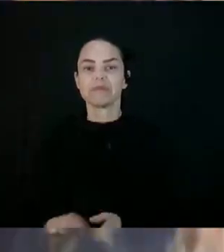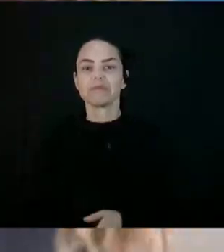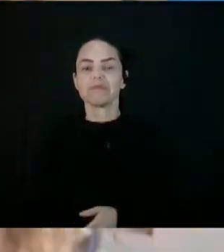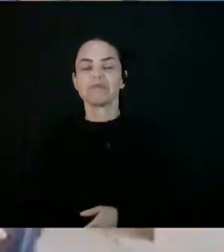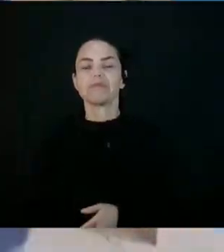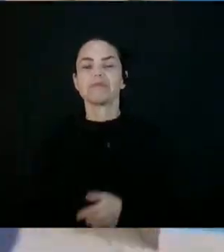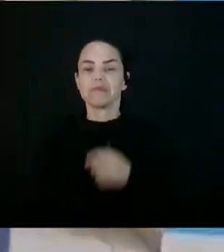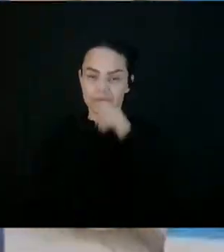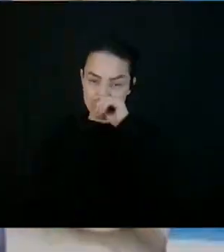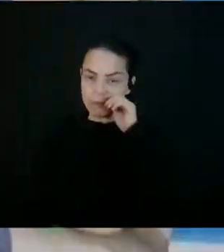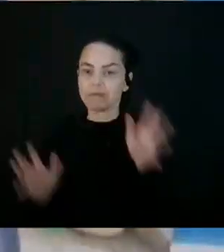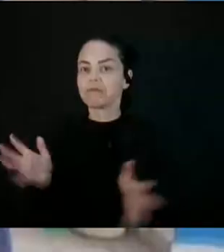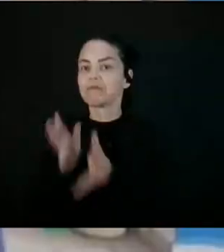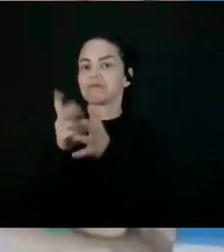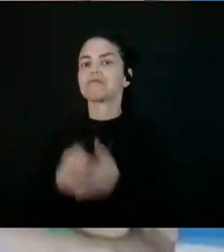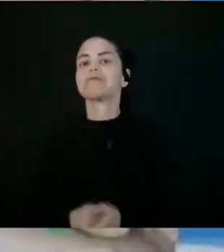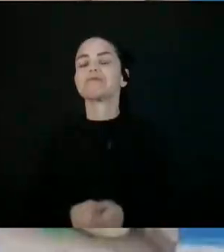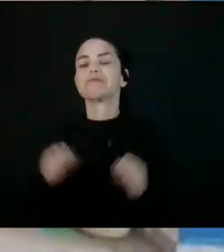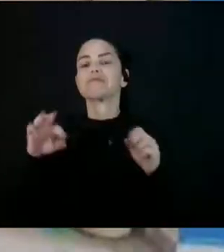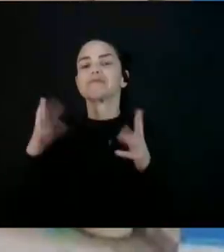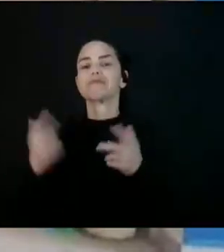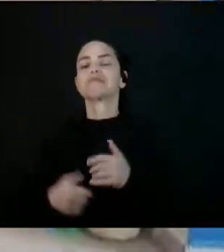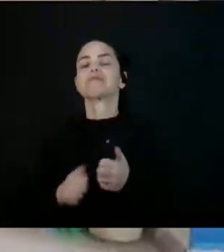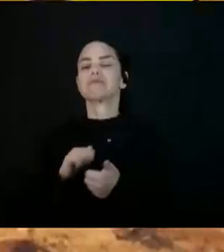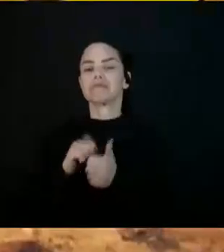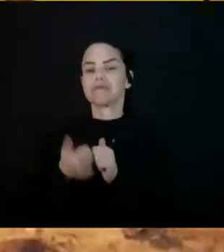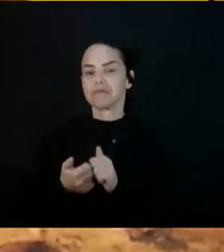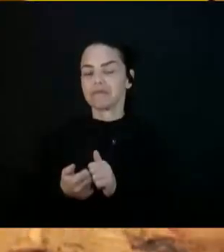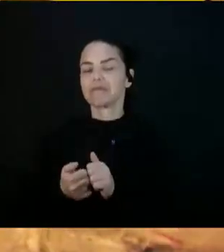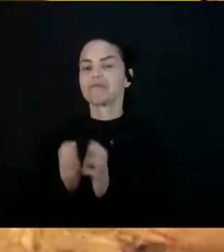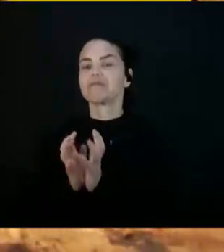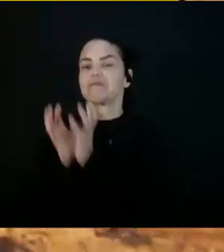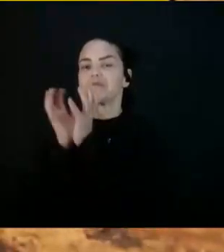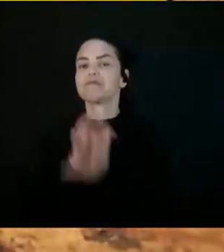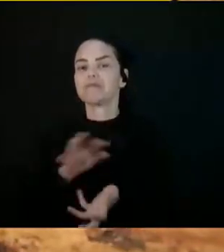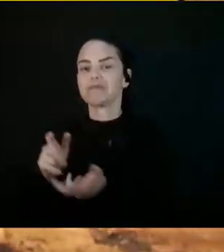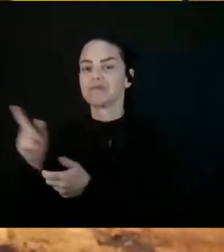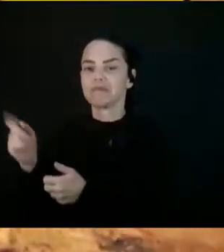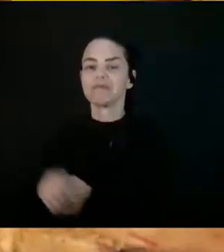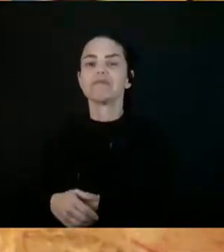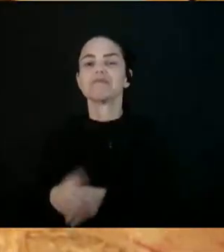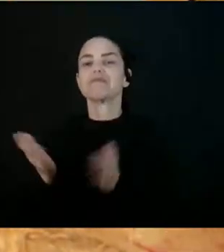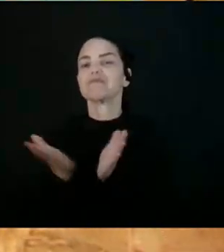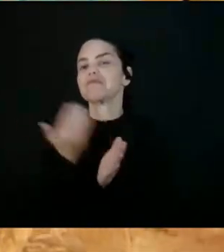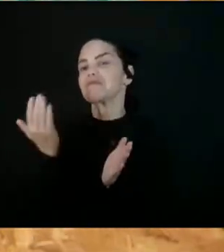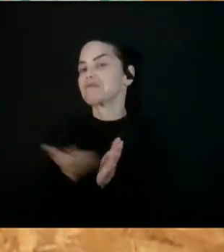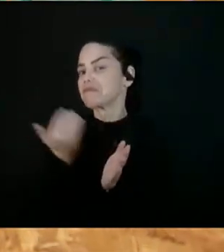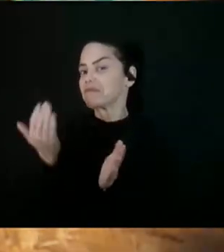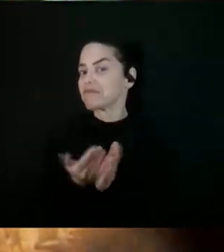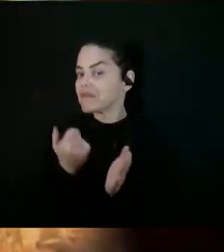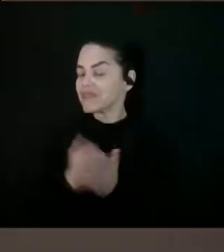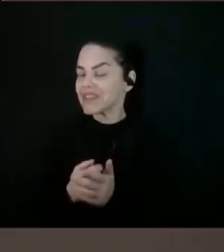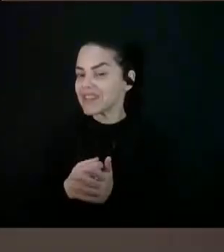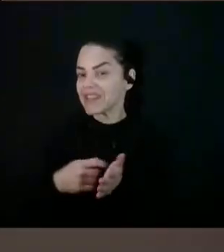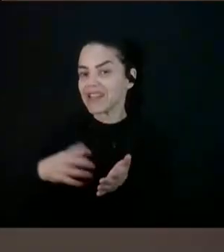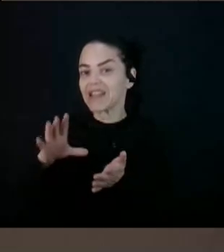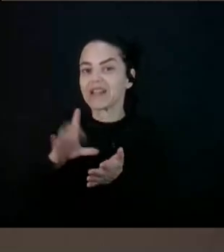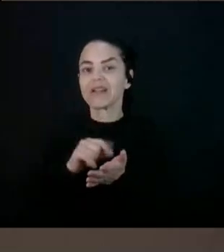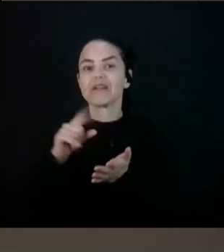Impulsionados por grandes eventos esportivos como a Copa do Mundo, os álbuns voltaram a ocupar espaço nas